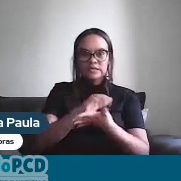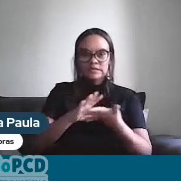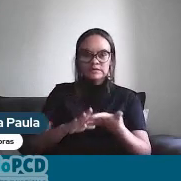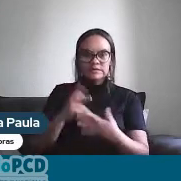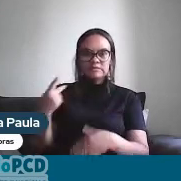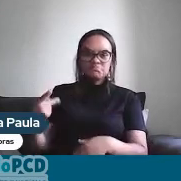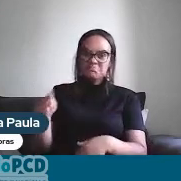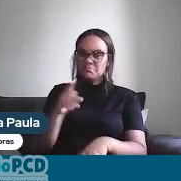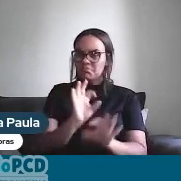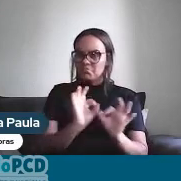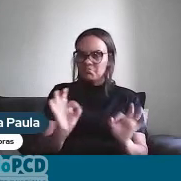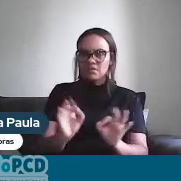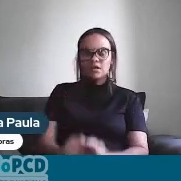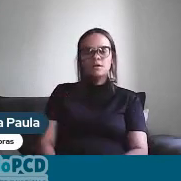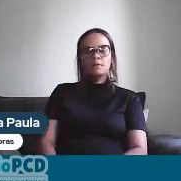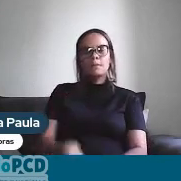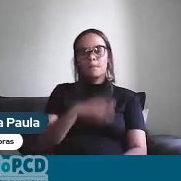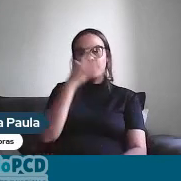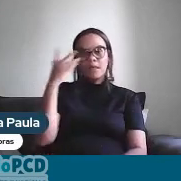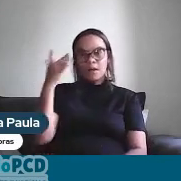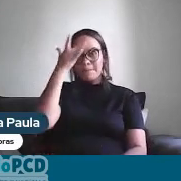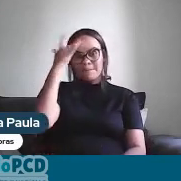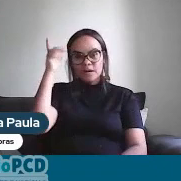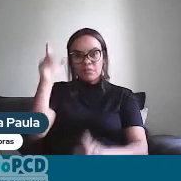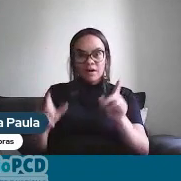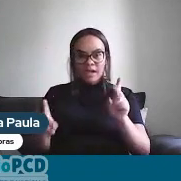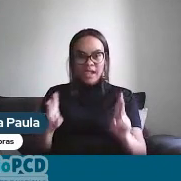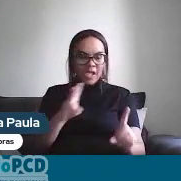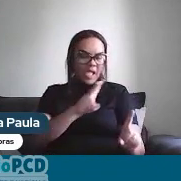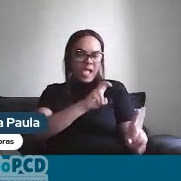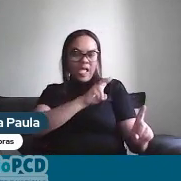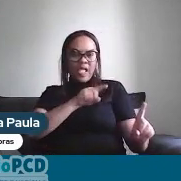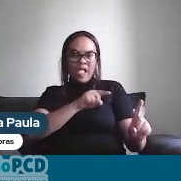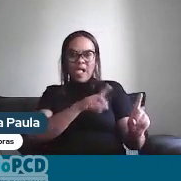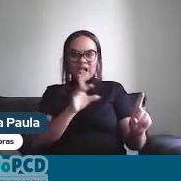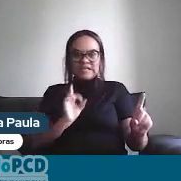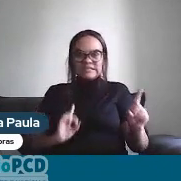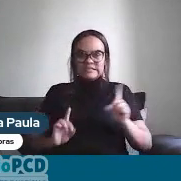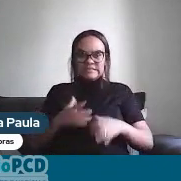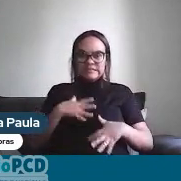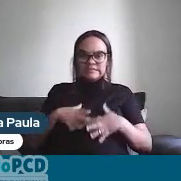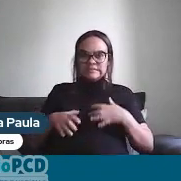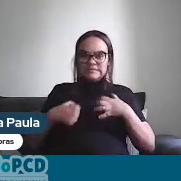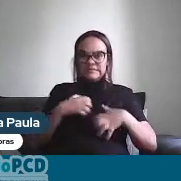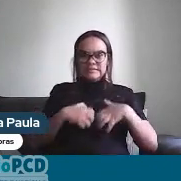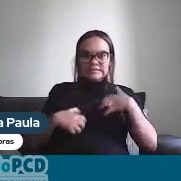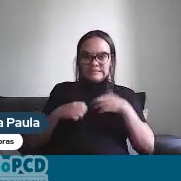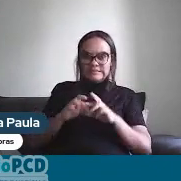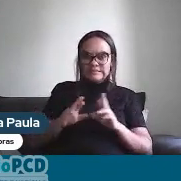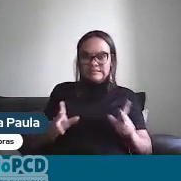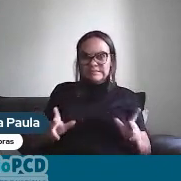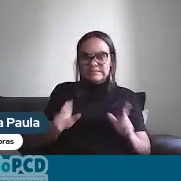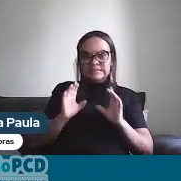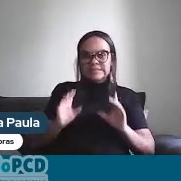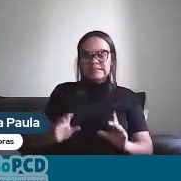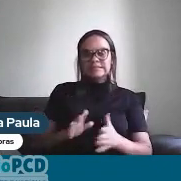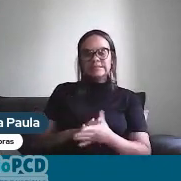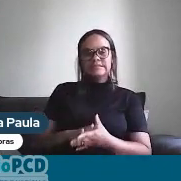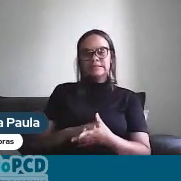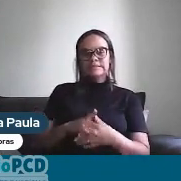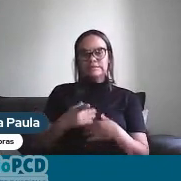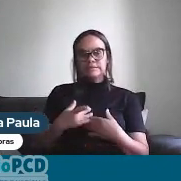dela, e as pessoas não percebem, né, que há alguns comportamentos. Então, quando a gente percebe um excesso